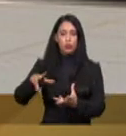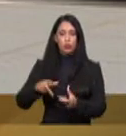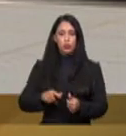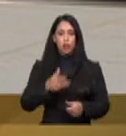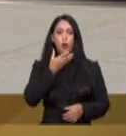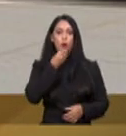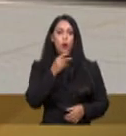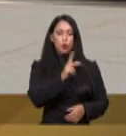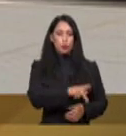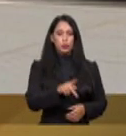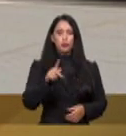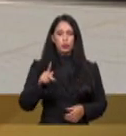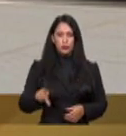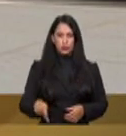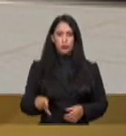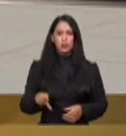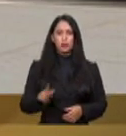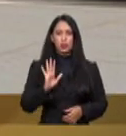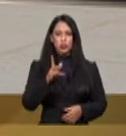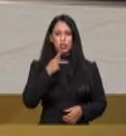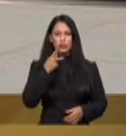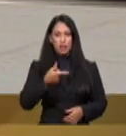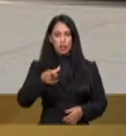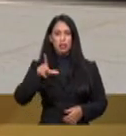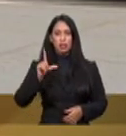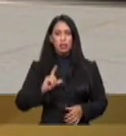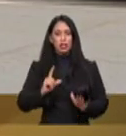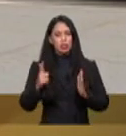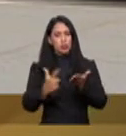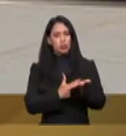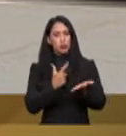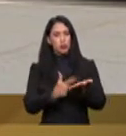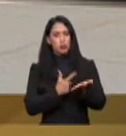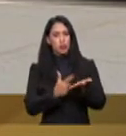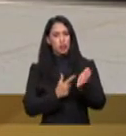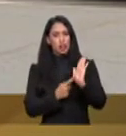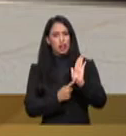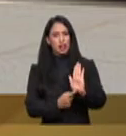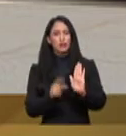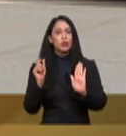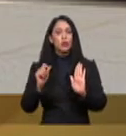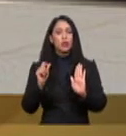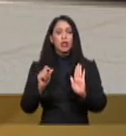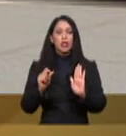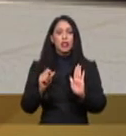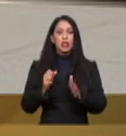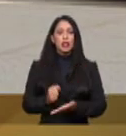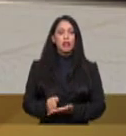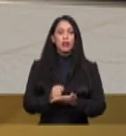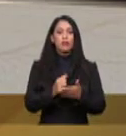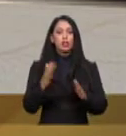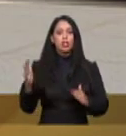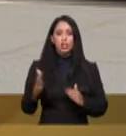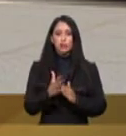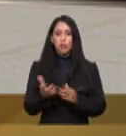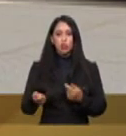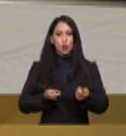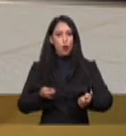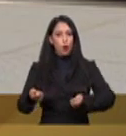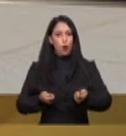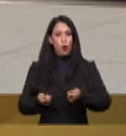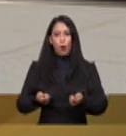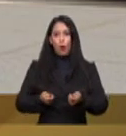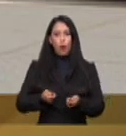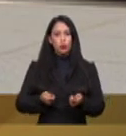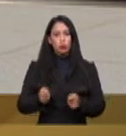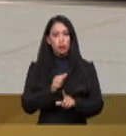professor, mais uma vez cito, Lawrence Lessig, apresenta no livro já citado chocante argumento em favor justamente de limites de controle social.